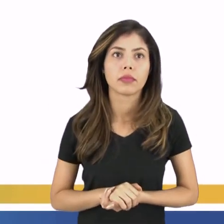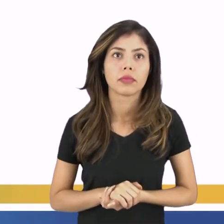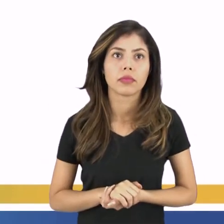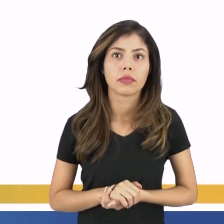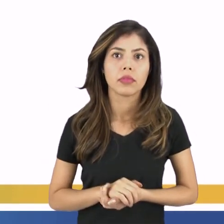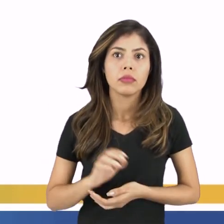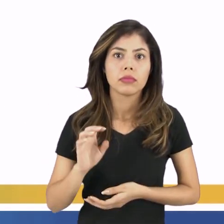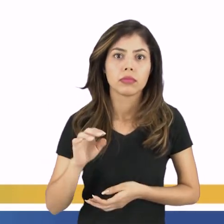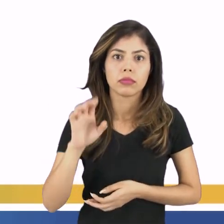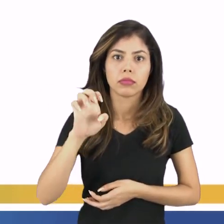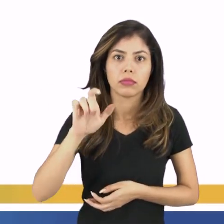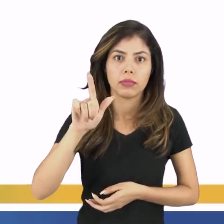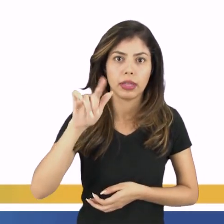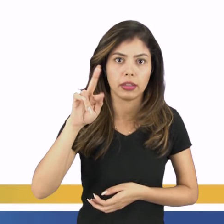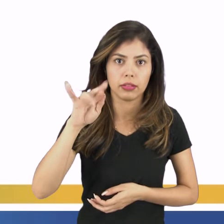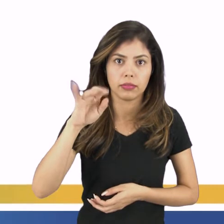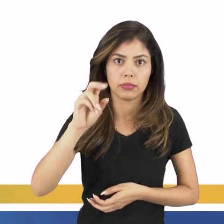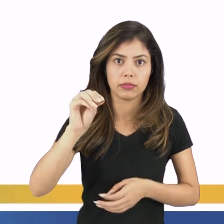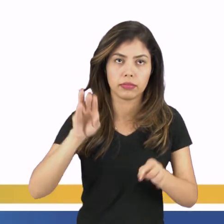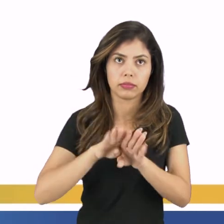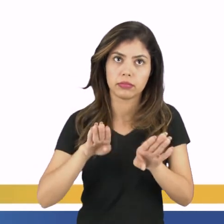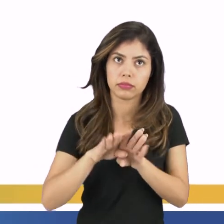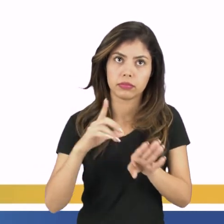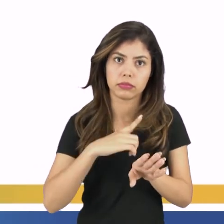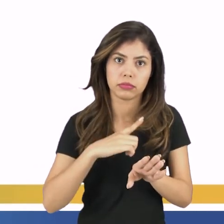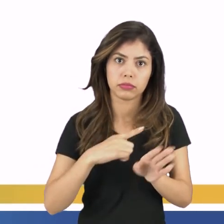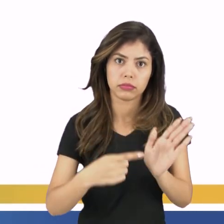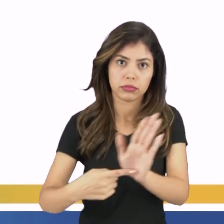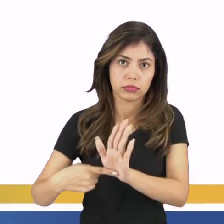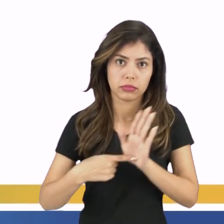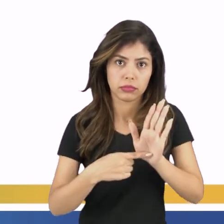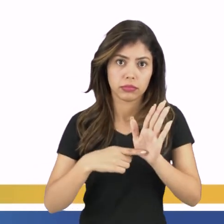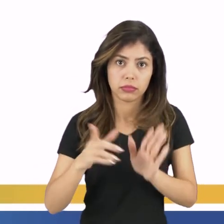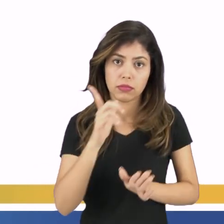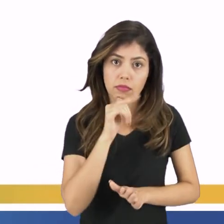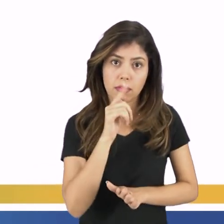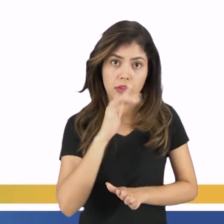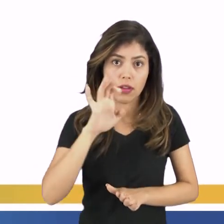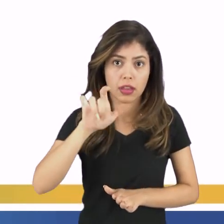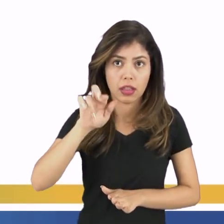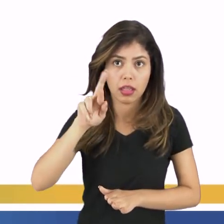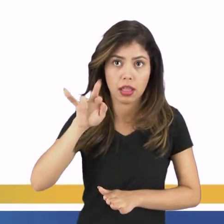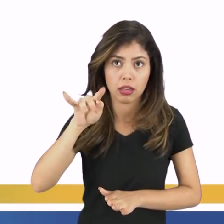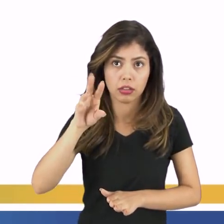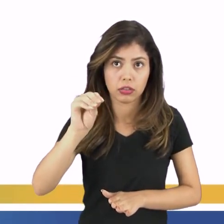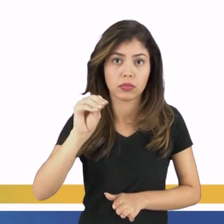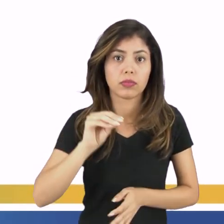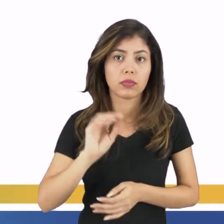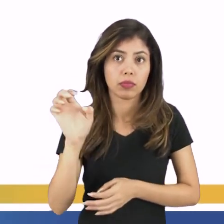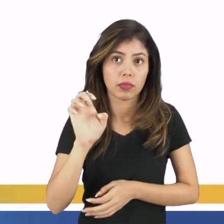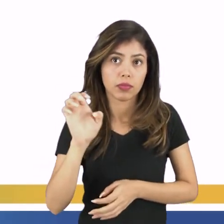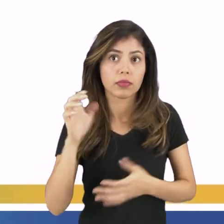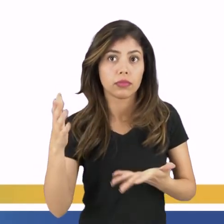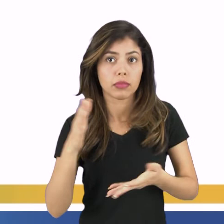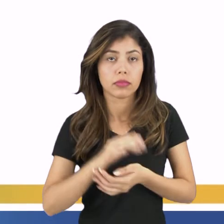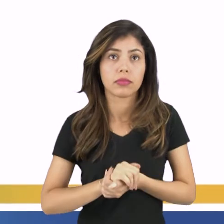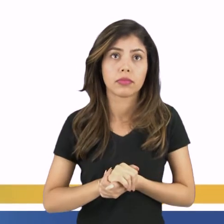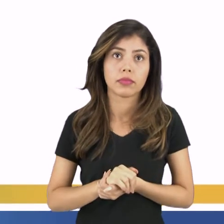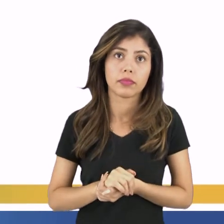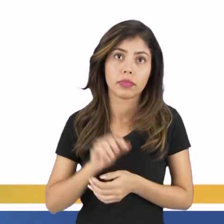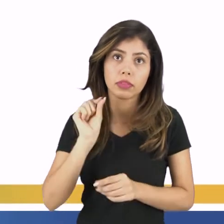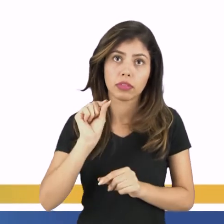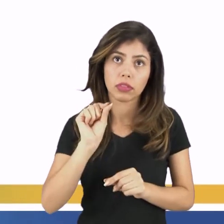íons negativos. Na presença da água, o que acontece? A separação. Por isso que nós temos